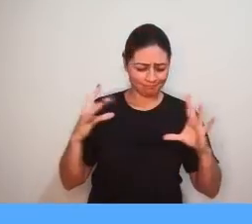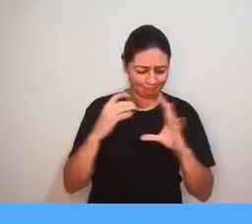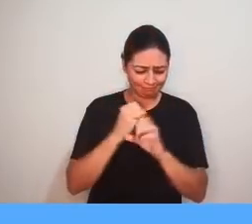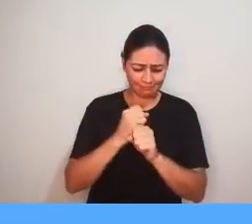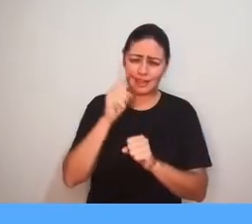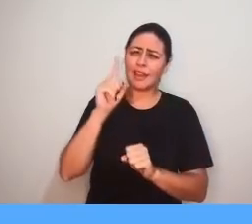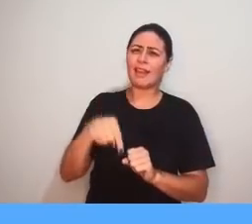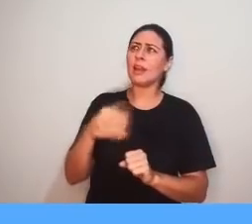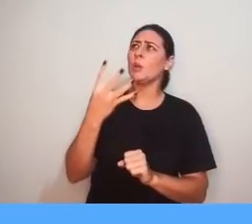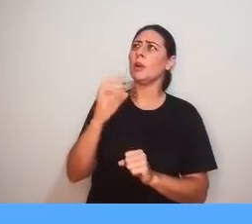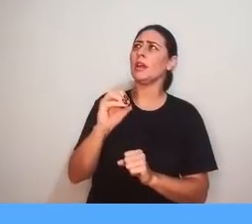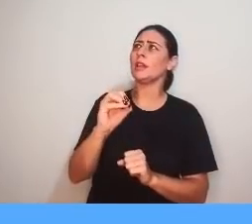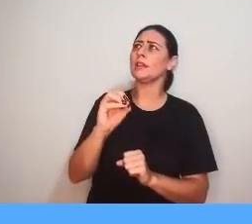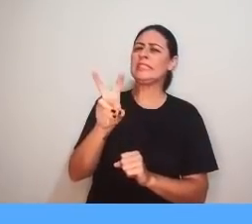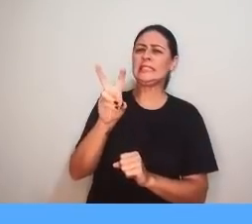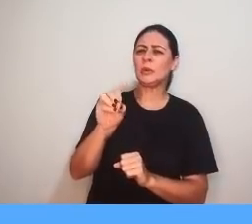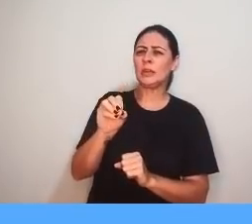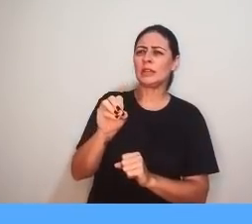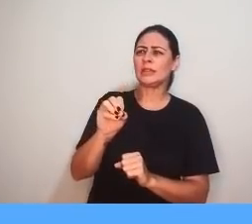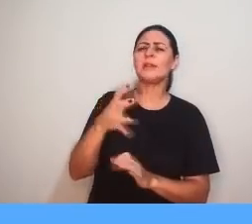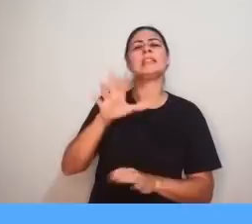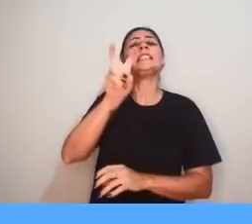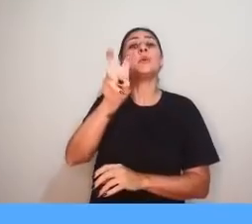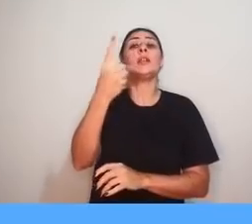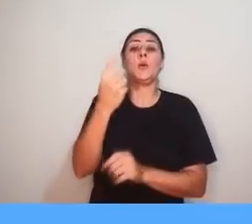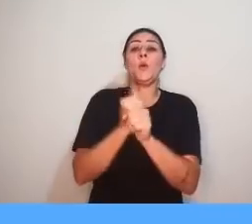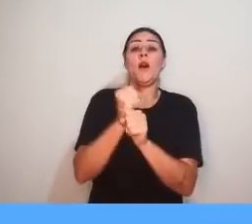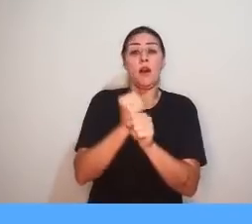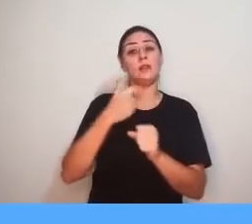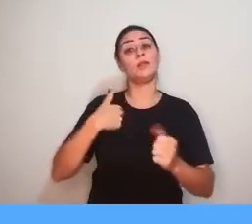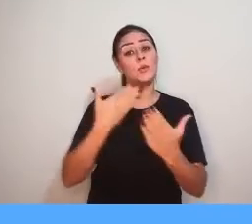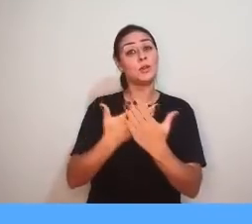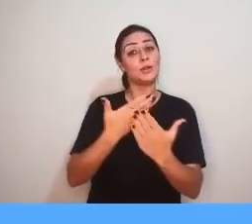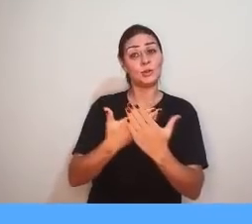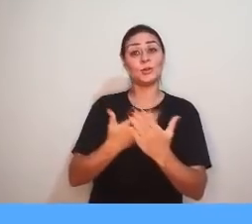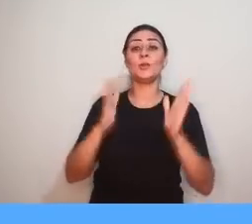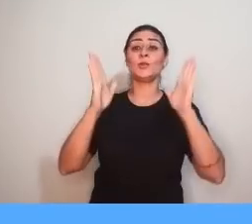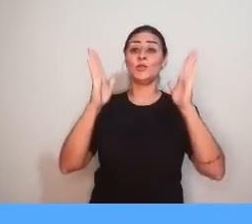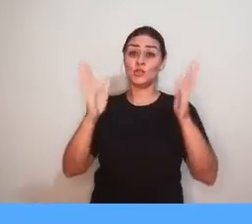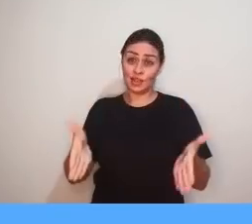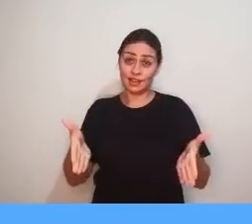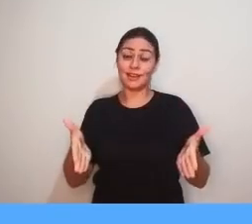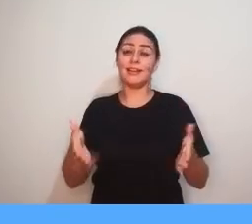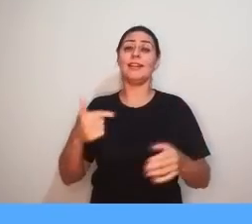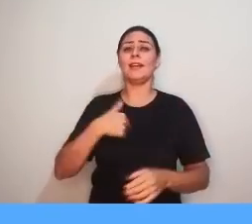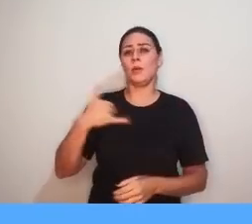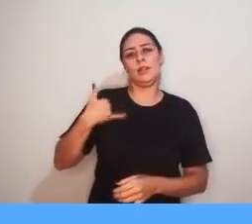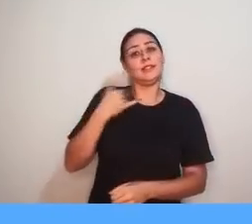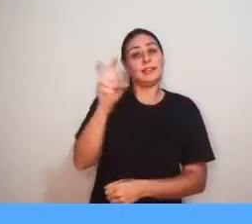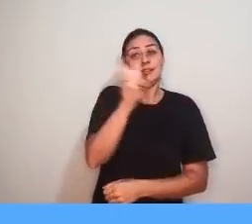já 40, 50... Faz 51 anos que eu estudo,